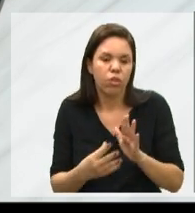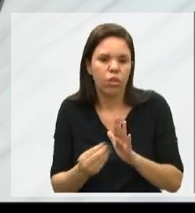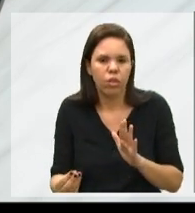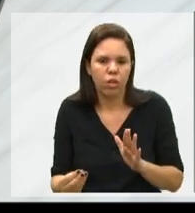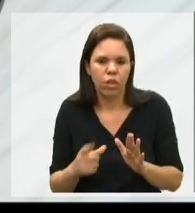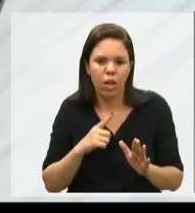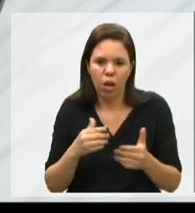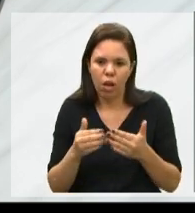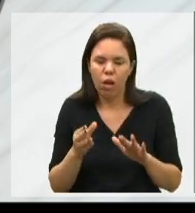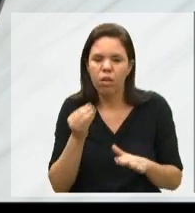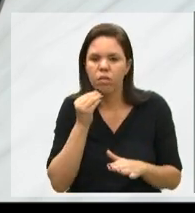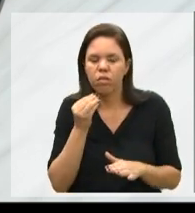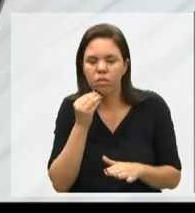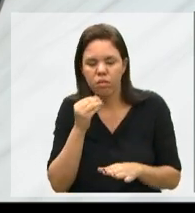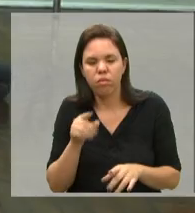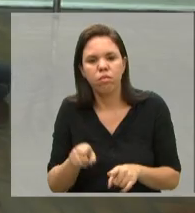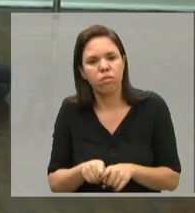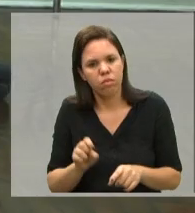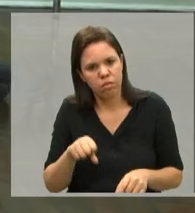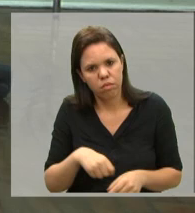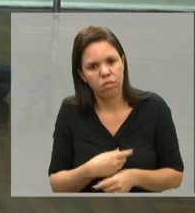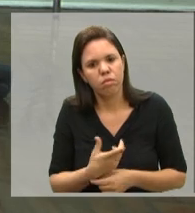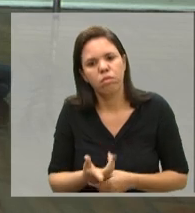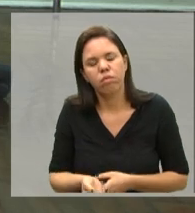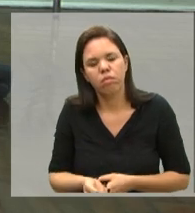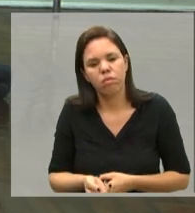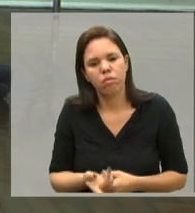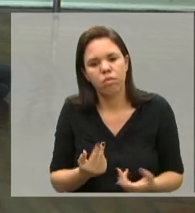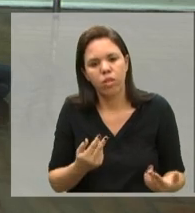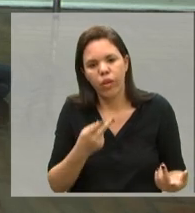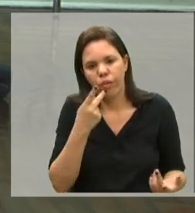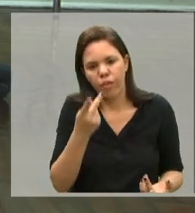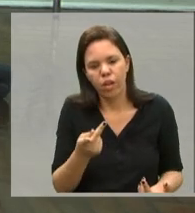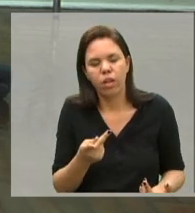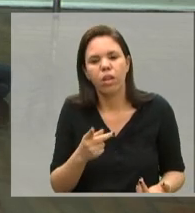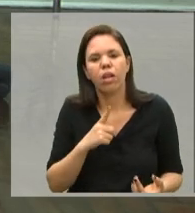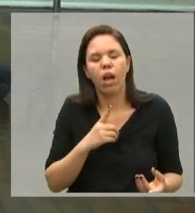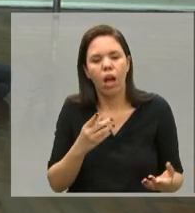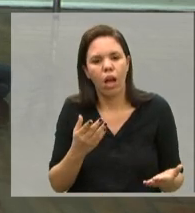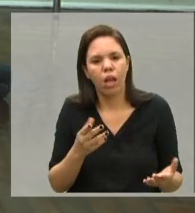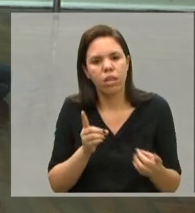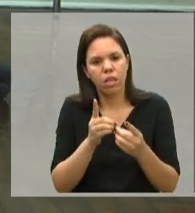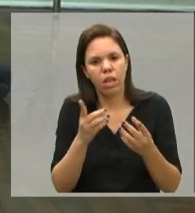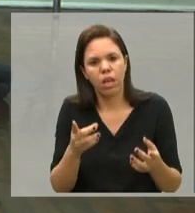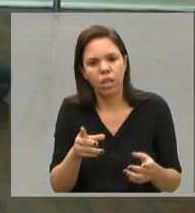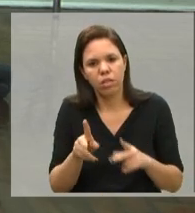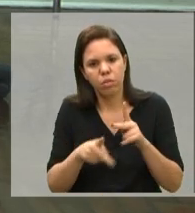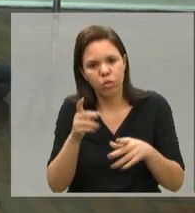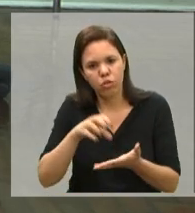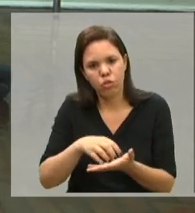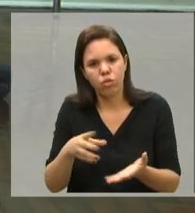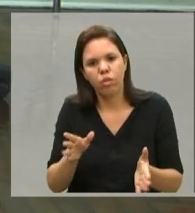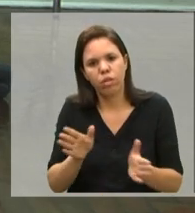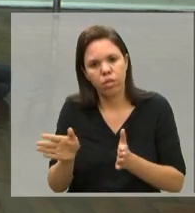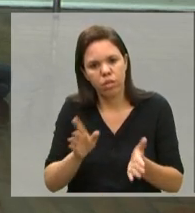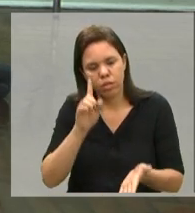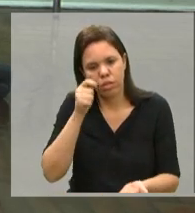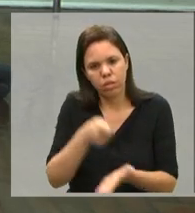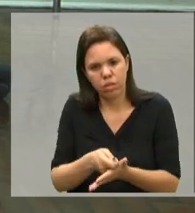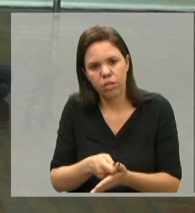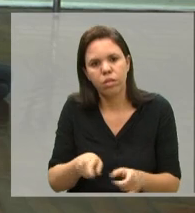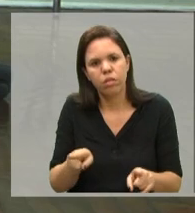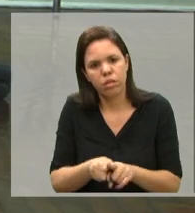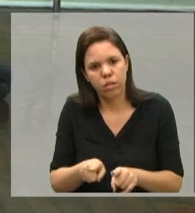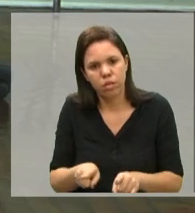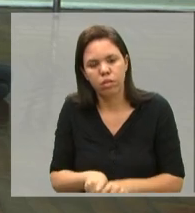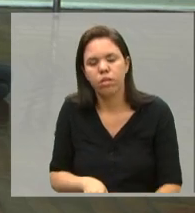há uma abertura de mercado, mas porque, como disse, corresponde com o público atual, garante acessibilidade, capilariza o